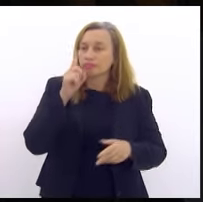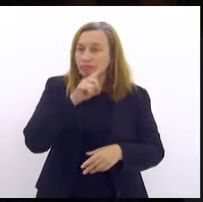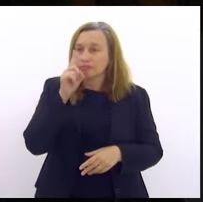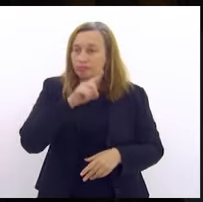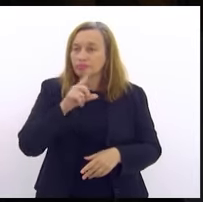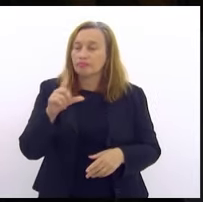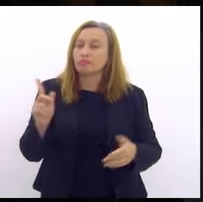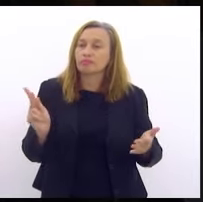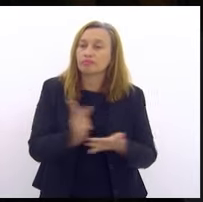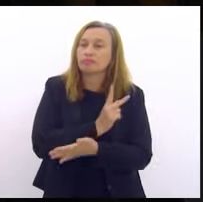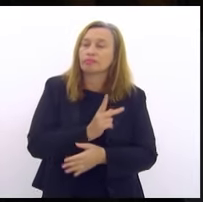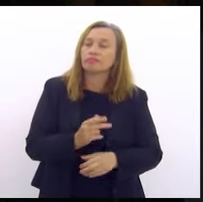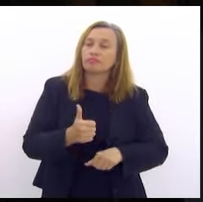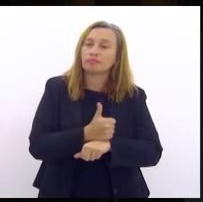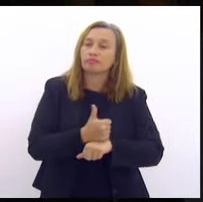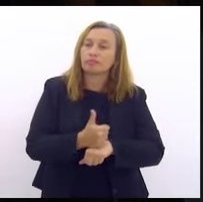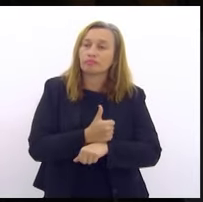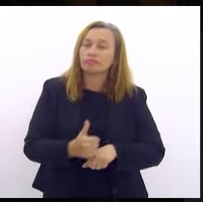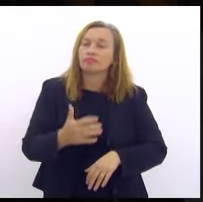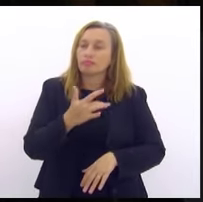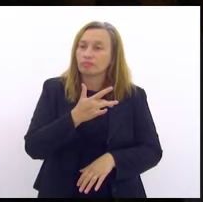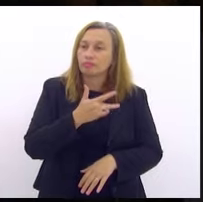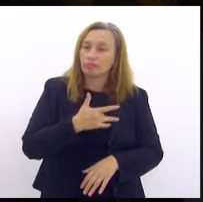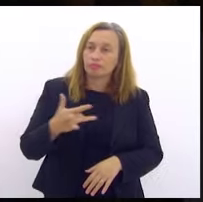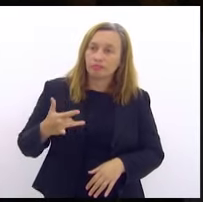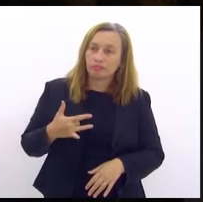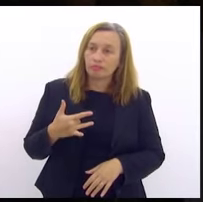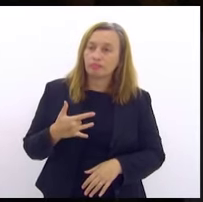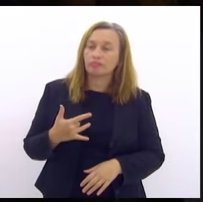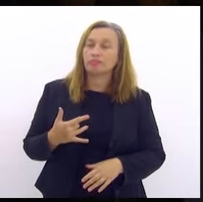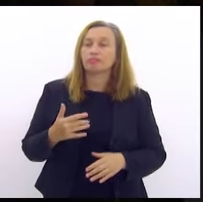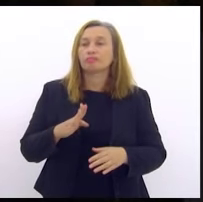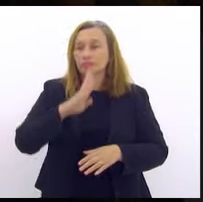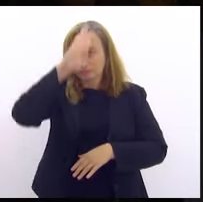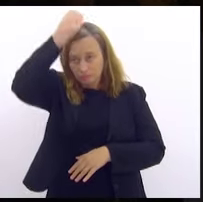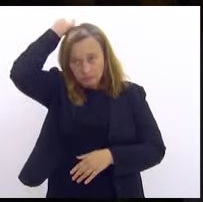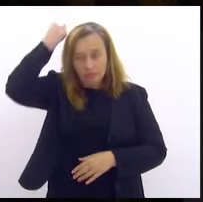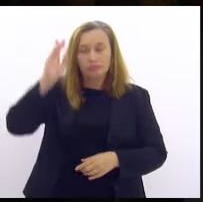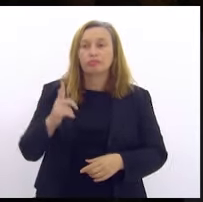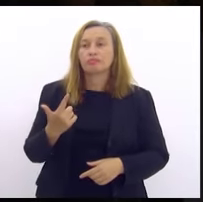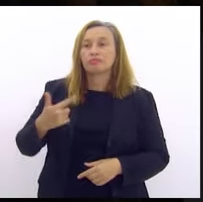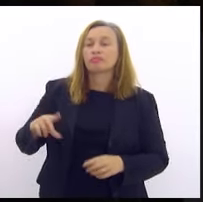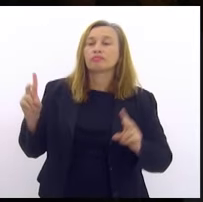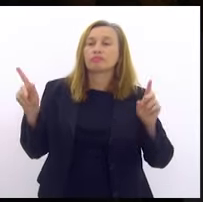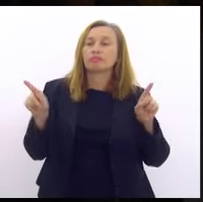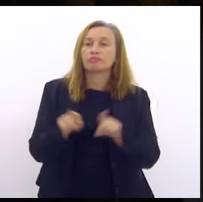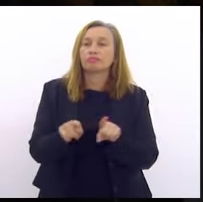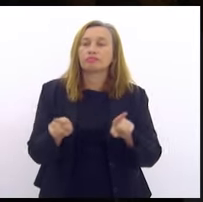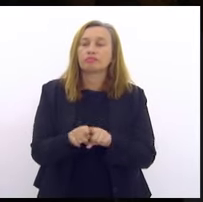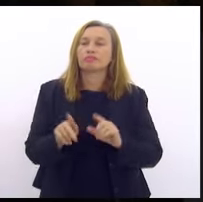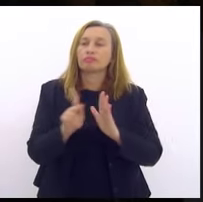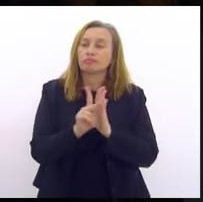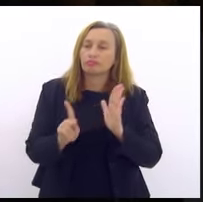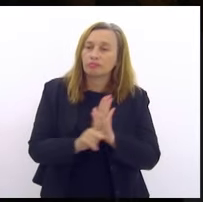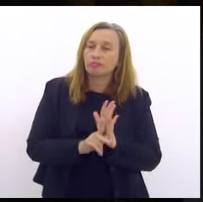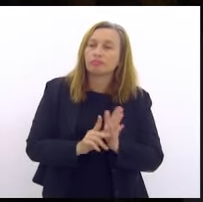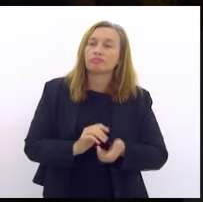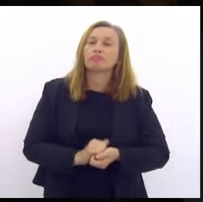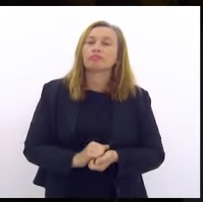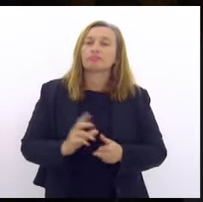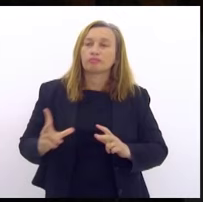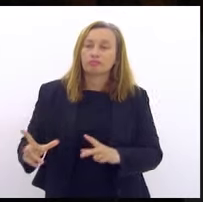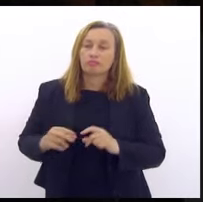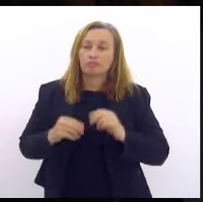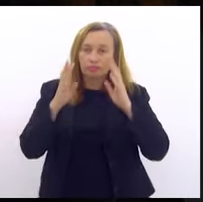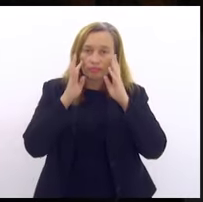afetando esses profissionais da saúde, esses oficiais do Corpo de Bombeiro. E um outro projeto também, que merece a